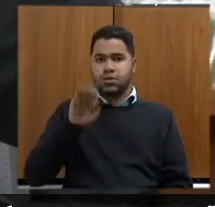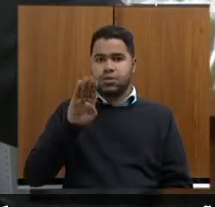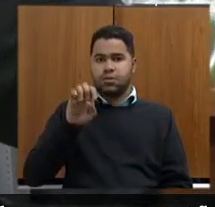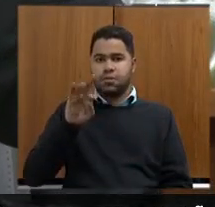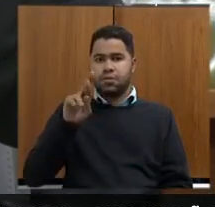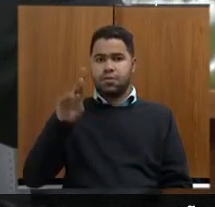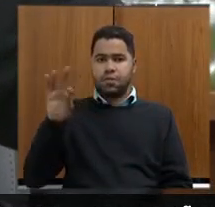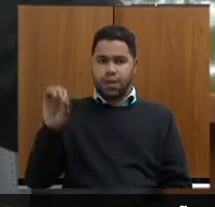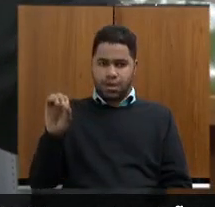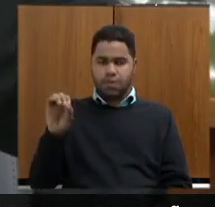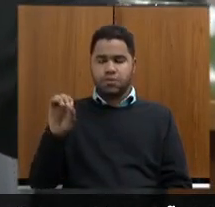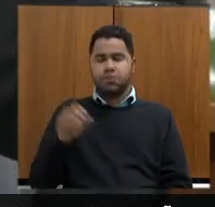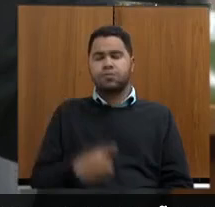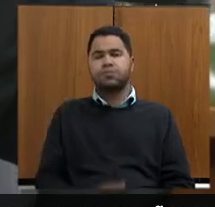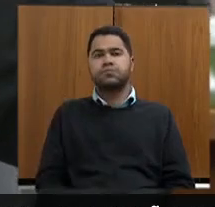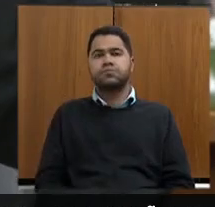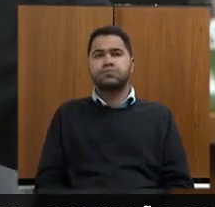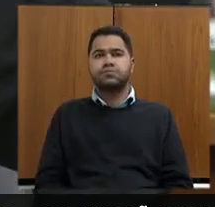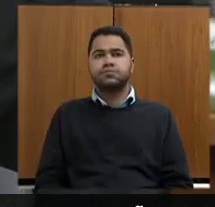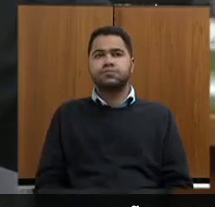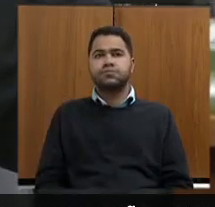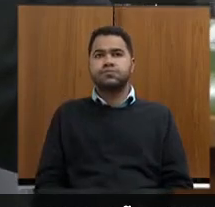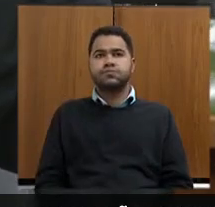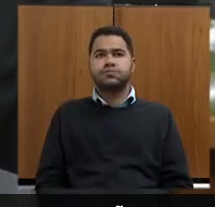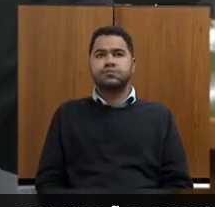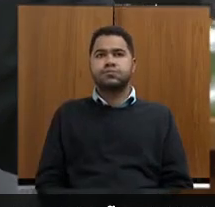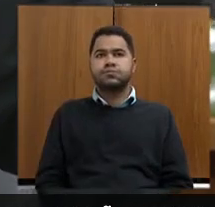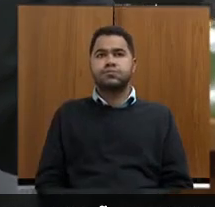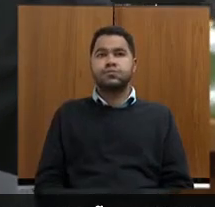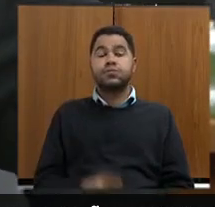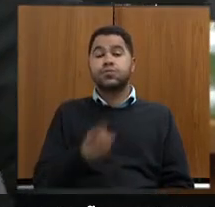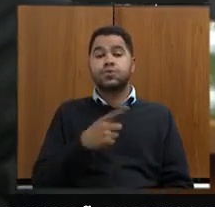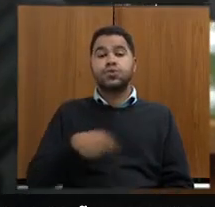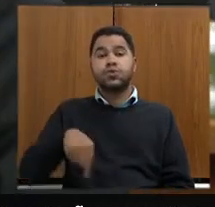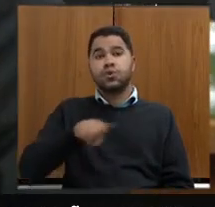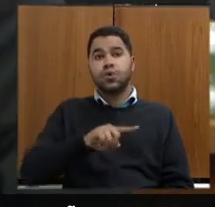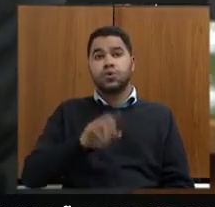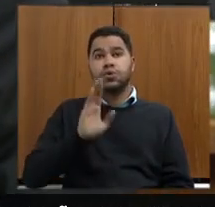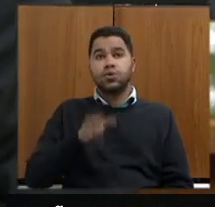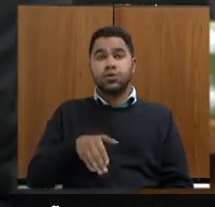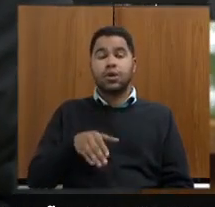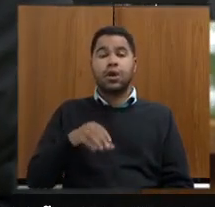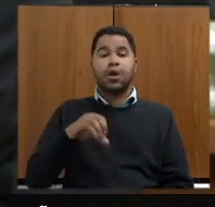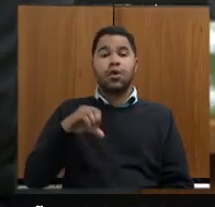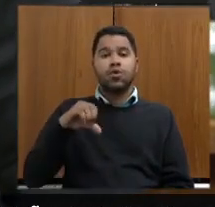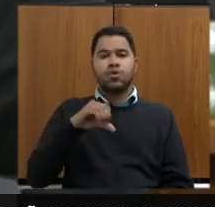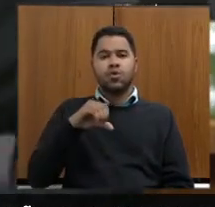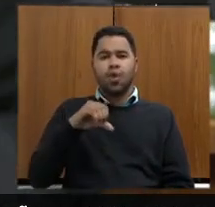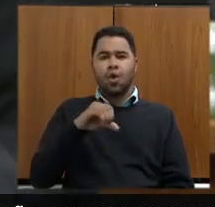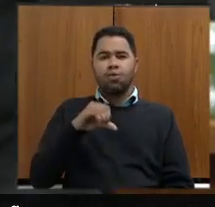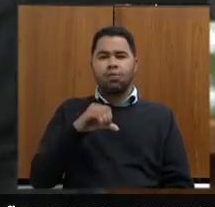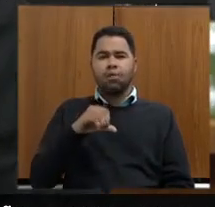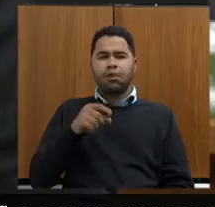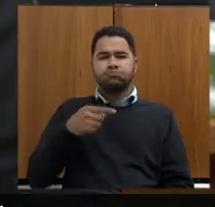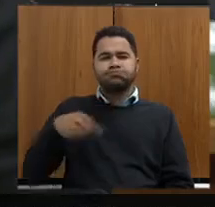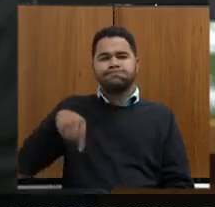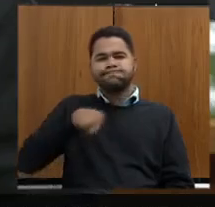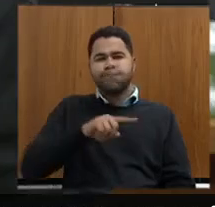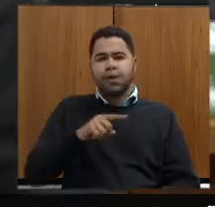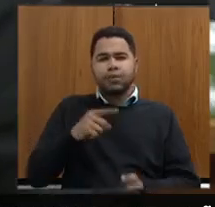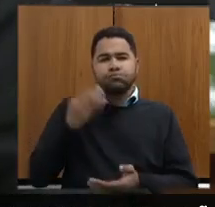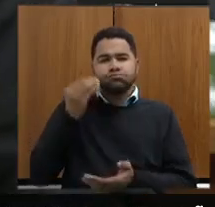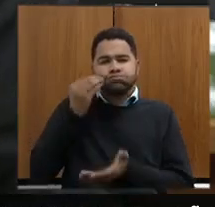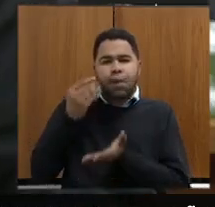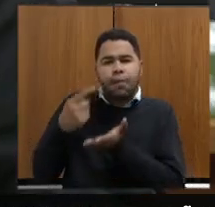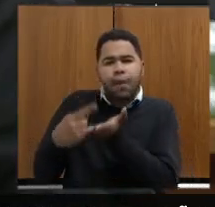é só estamos na 9ª rodada né pelo crime de repactuação eu queria